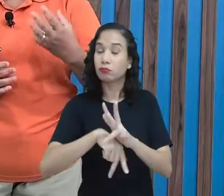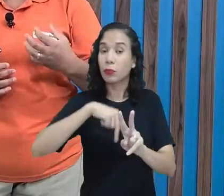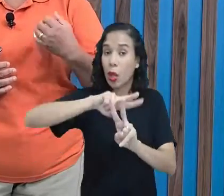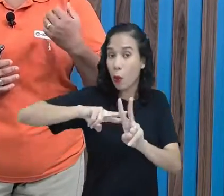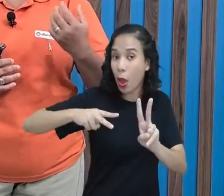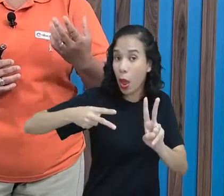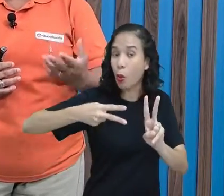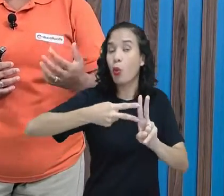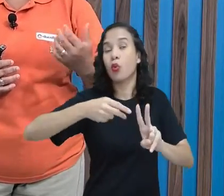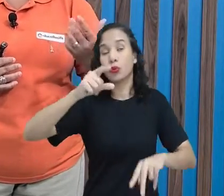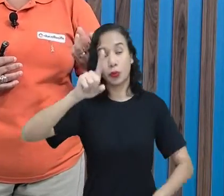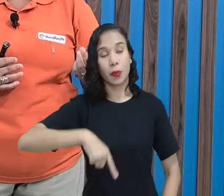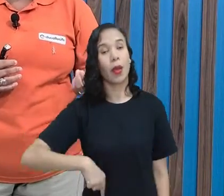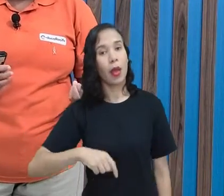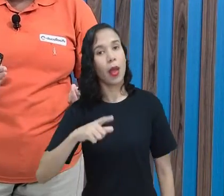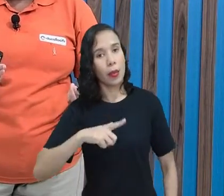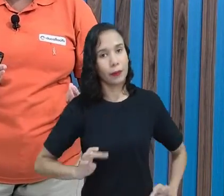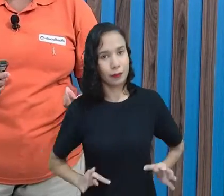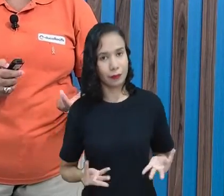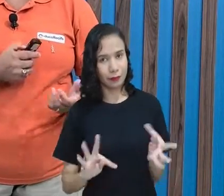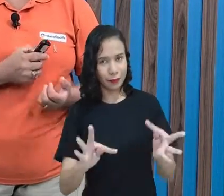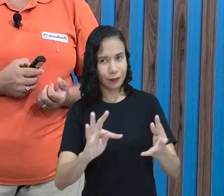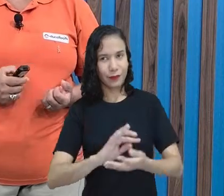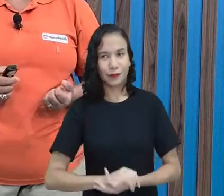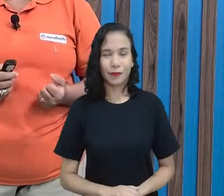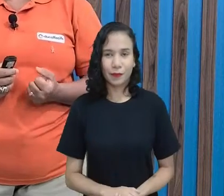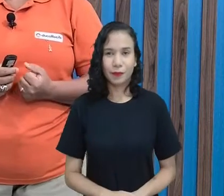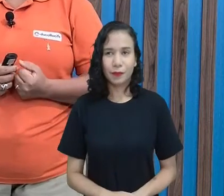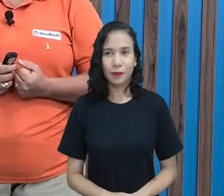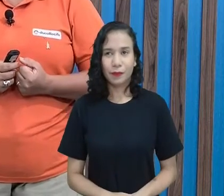eles são recursos tecnológicos.